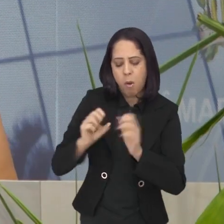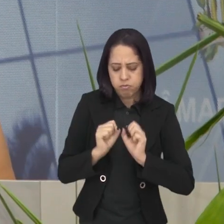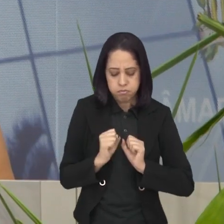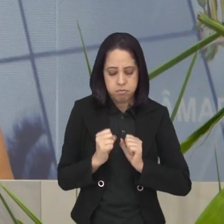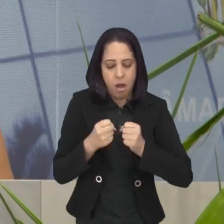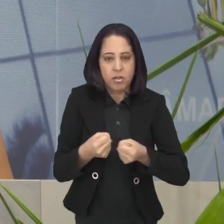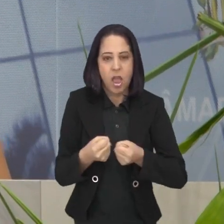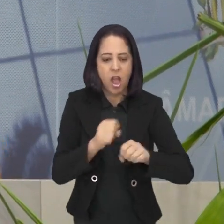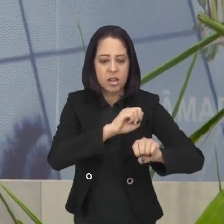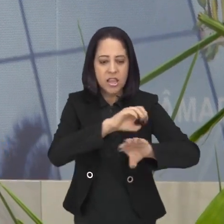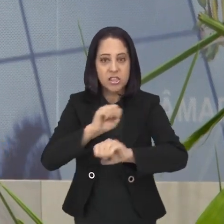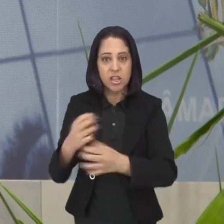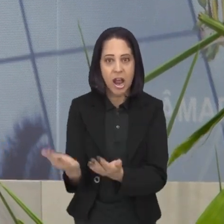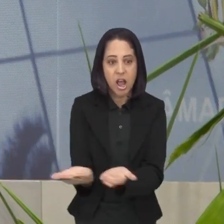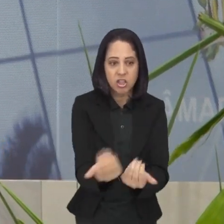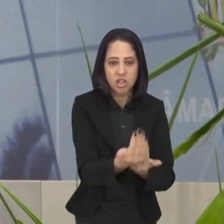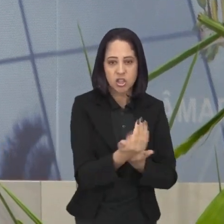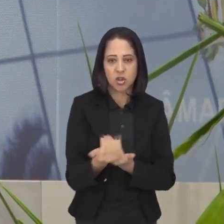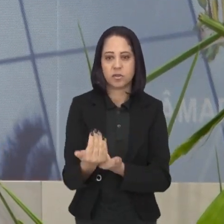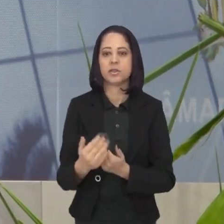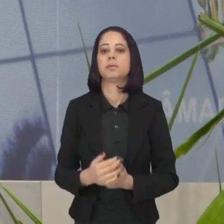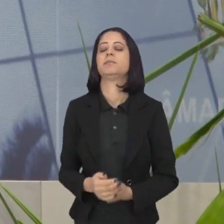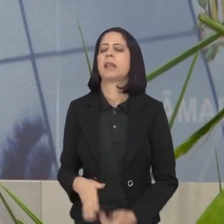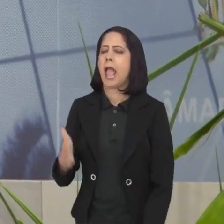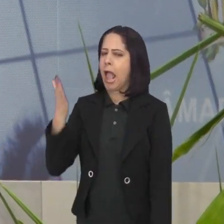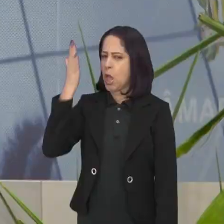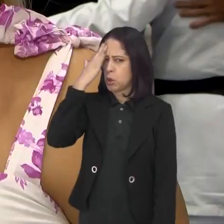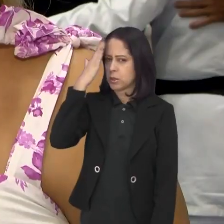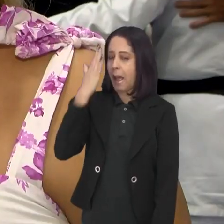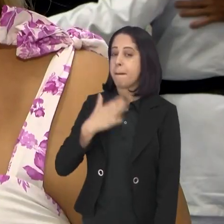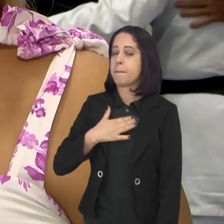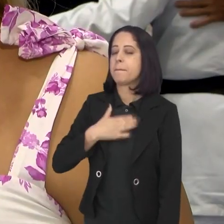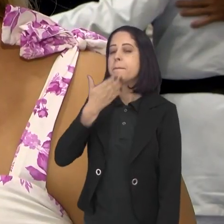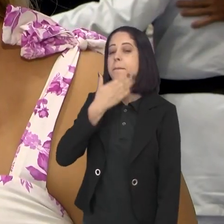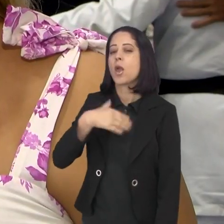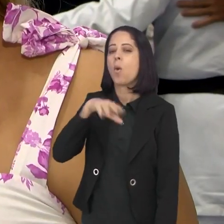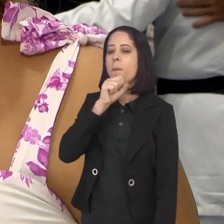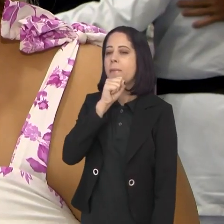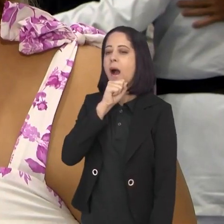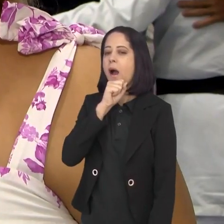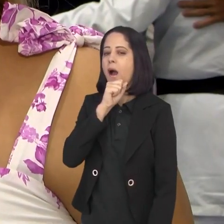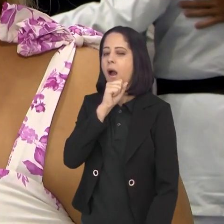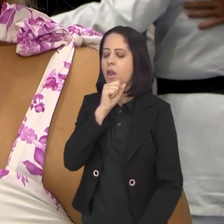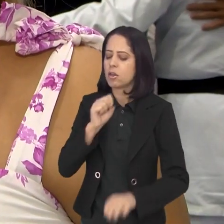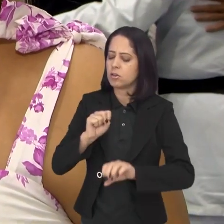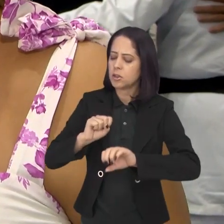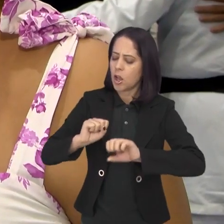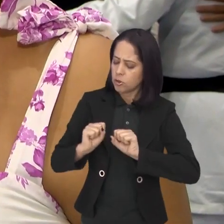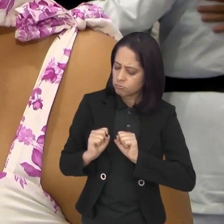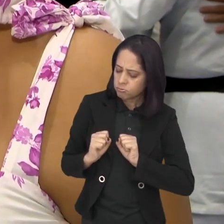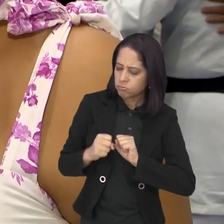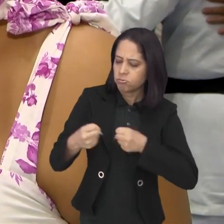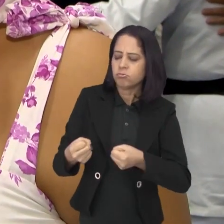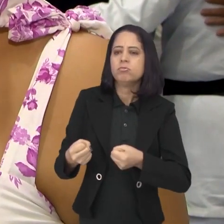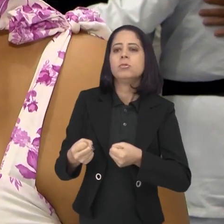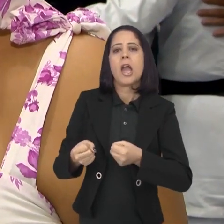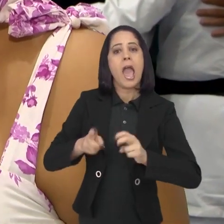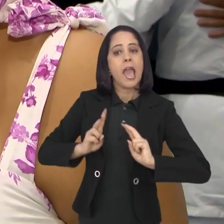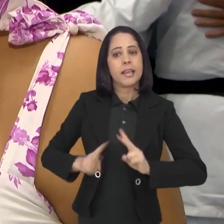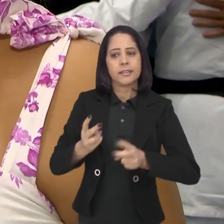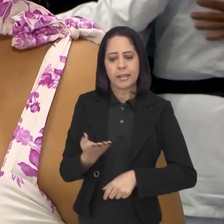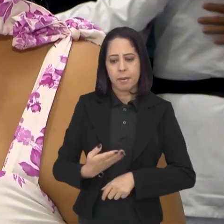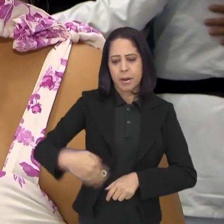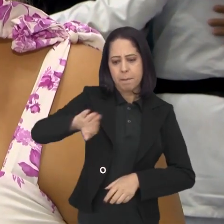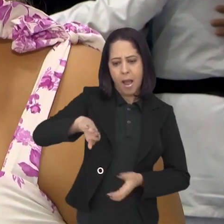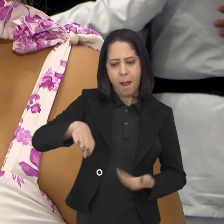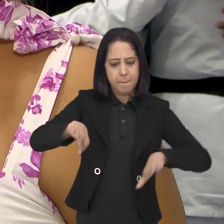e ao ato de ensinar os jovens de todas as idades. A gente sabe da dedicação e do amor dele, que eu já nasci e já